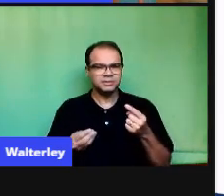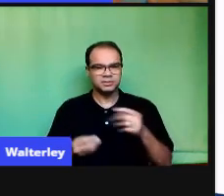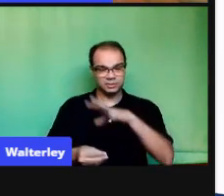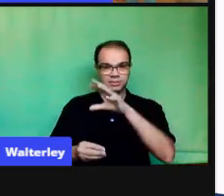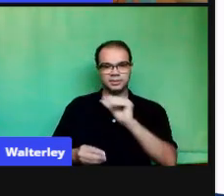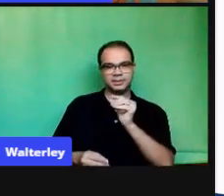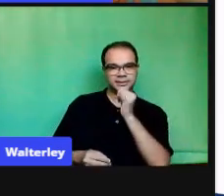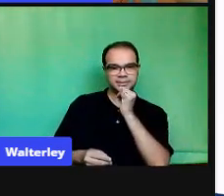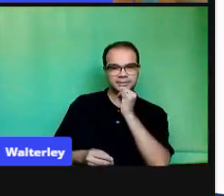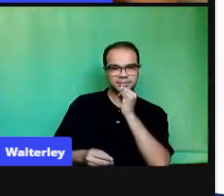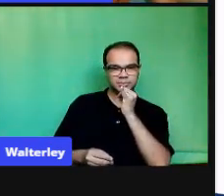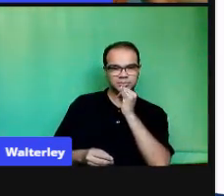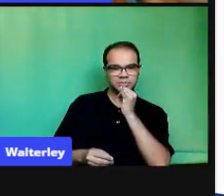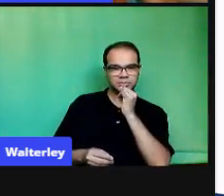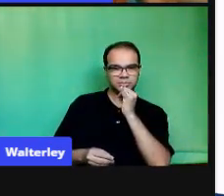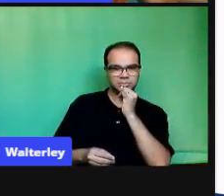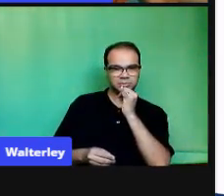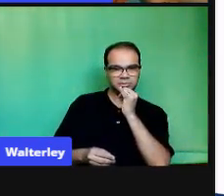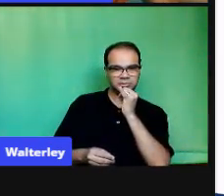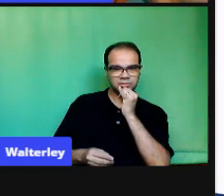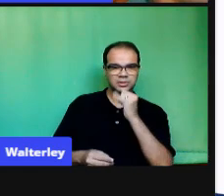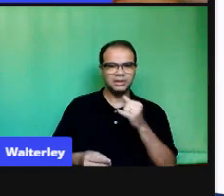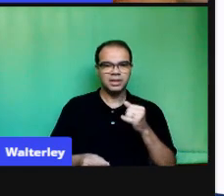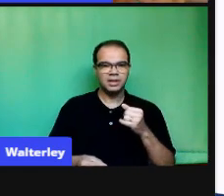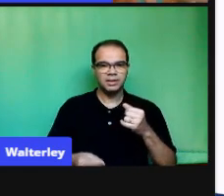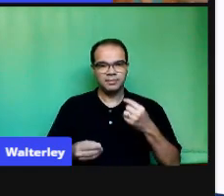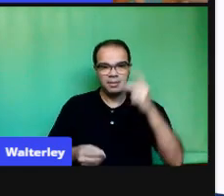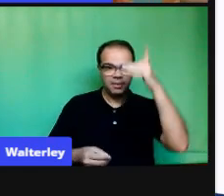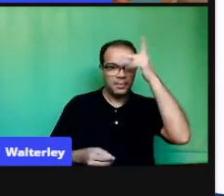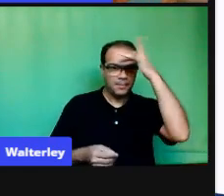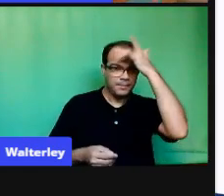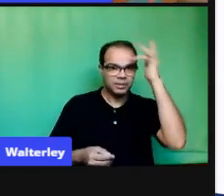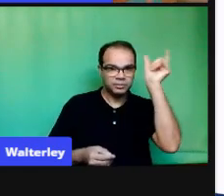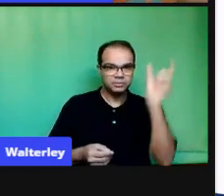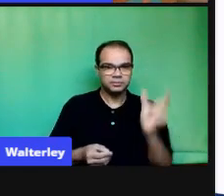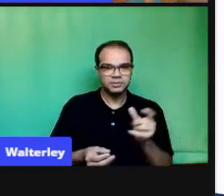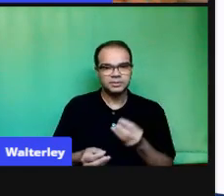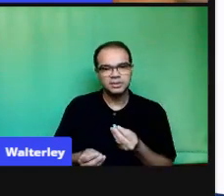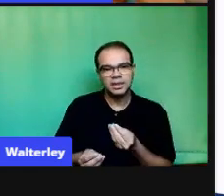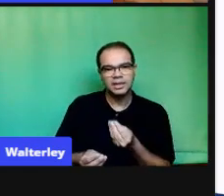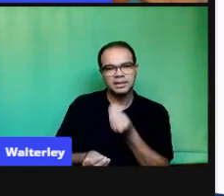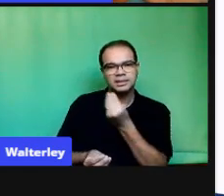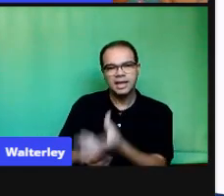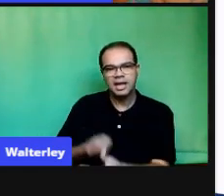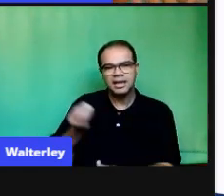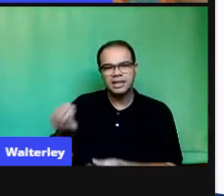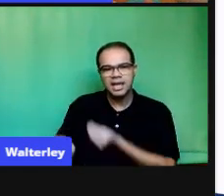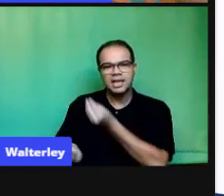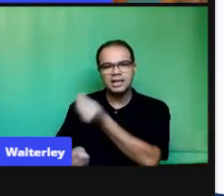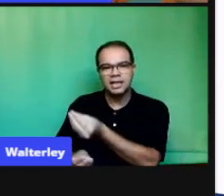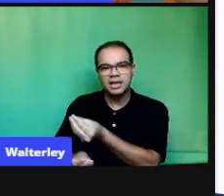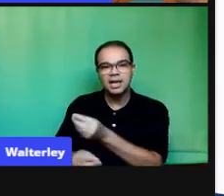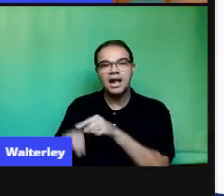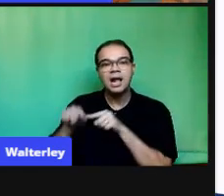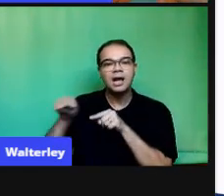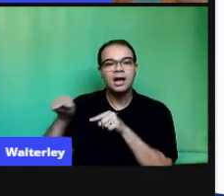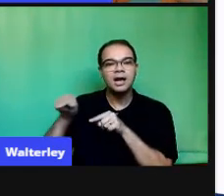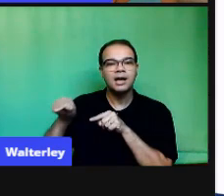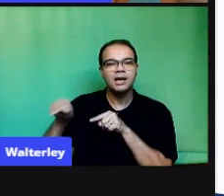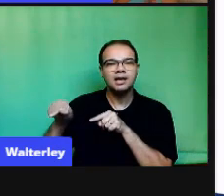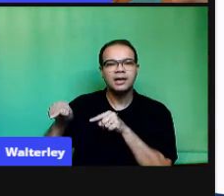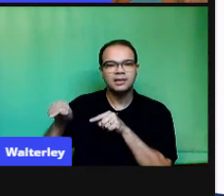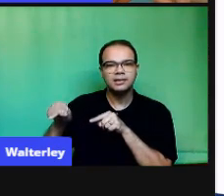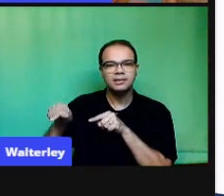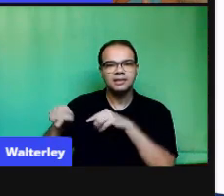é a percepção que o animal tem do ponto de vista metabólico, né, com o que ele se sente em relação a uma dada